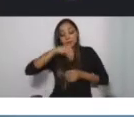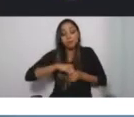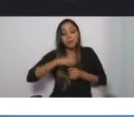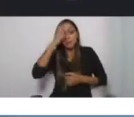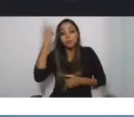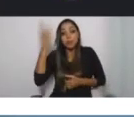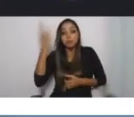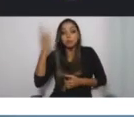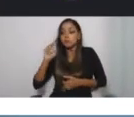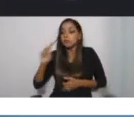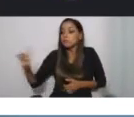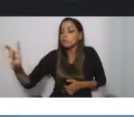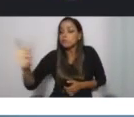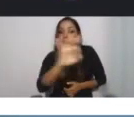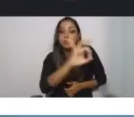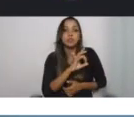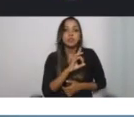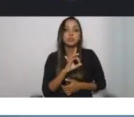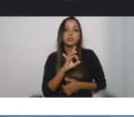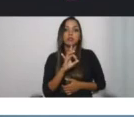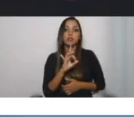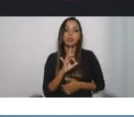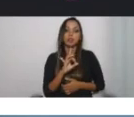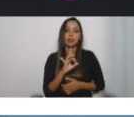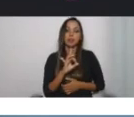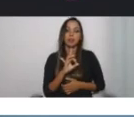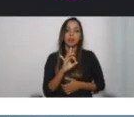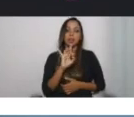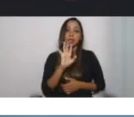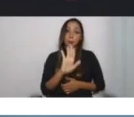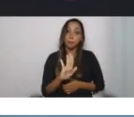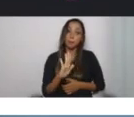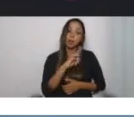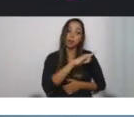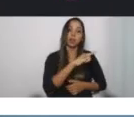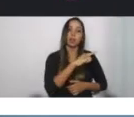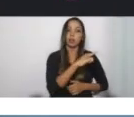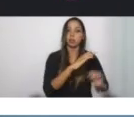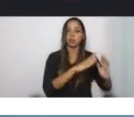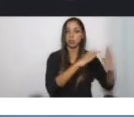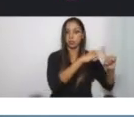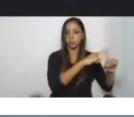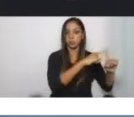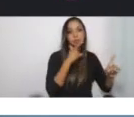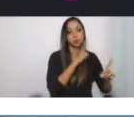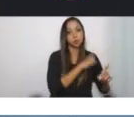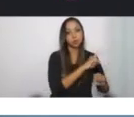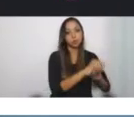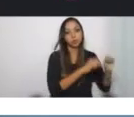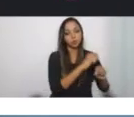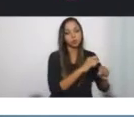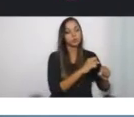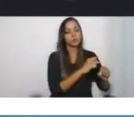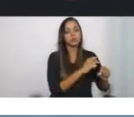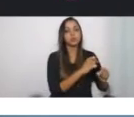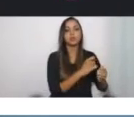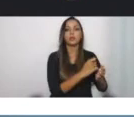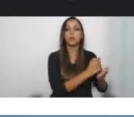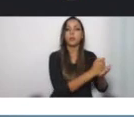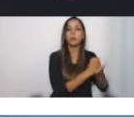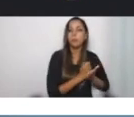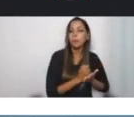pregada pelo pastor, pregada por outro irmão. É na igreja que se encontra, o fervor, que onde